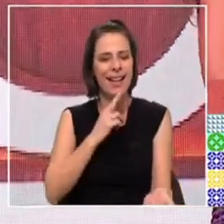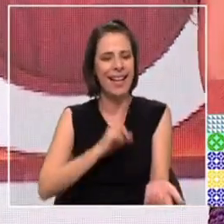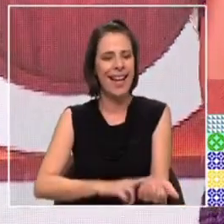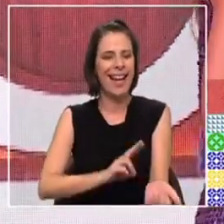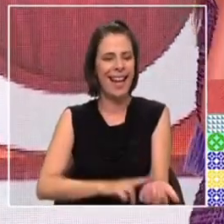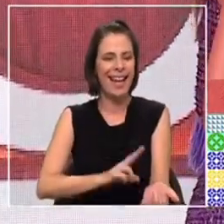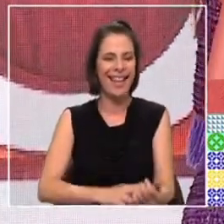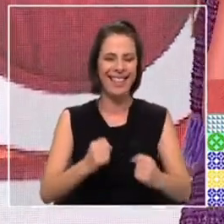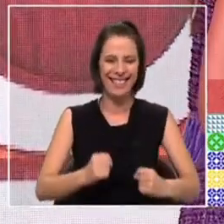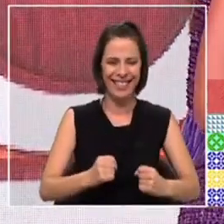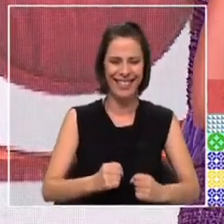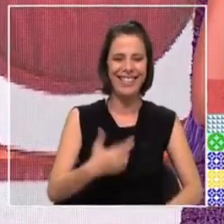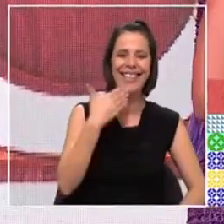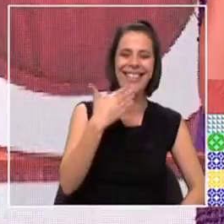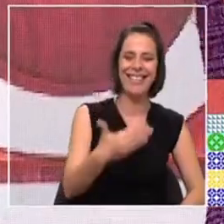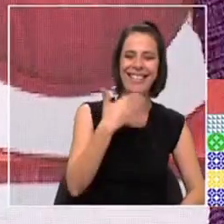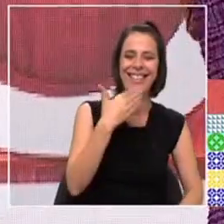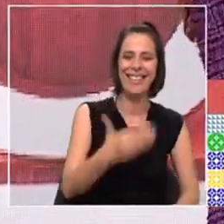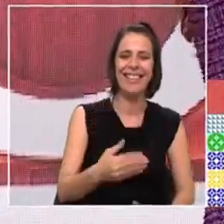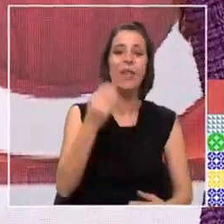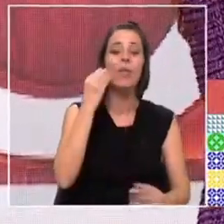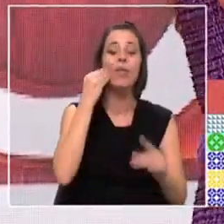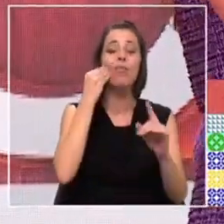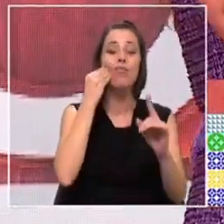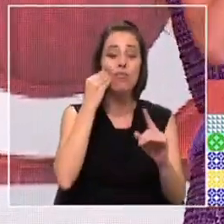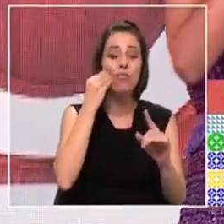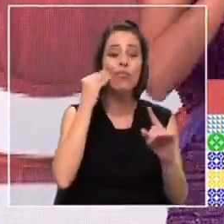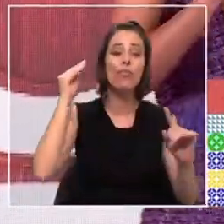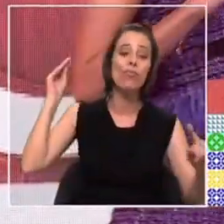muito obrigada muito obrigada